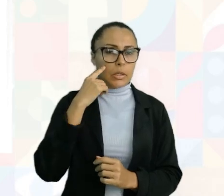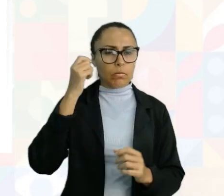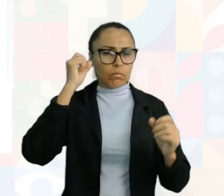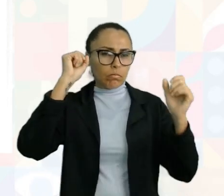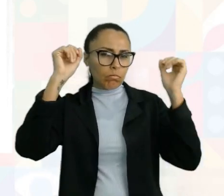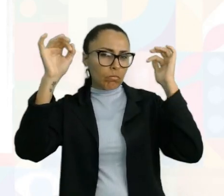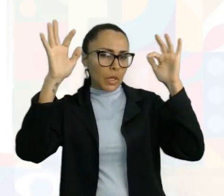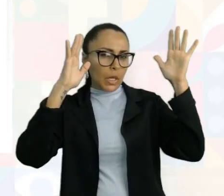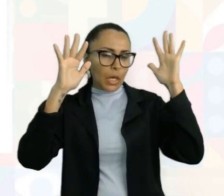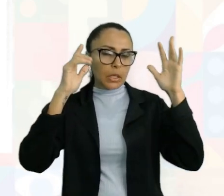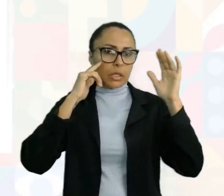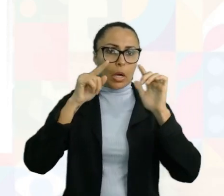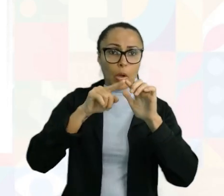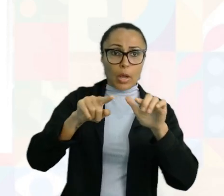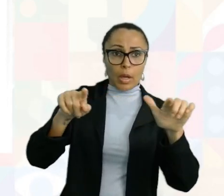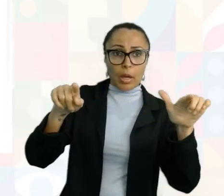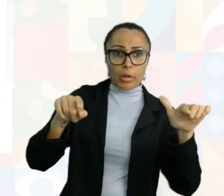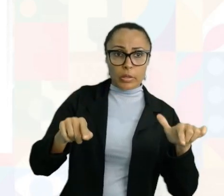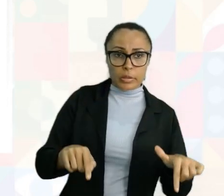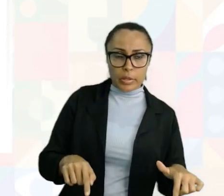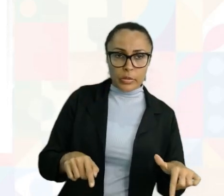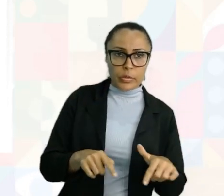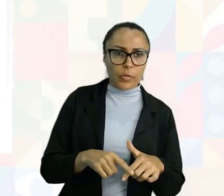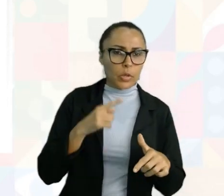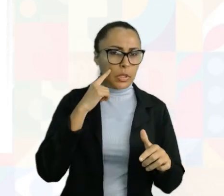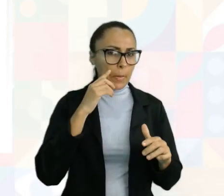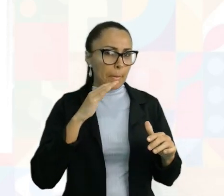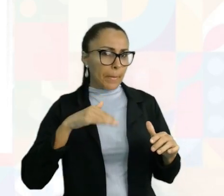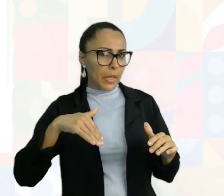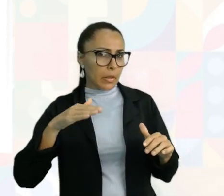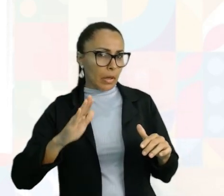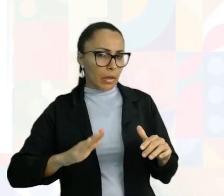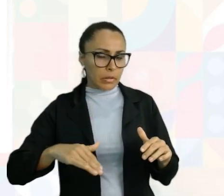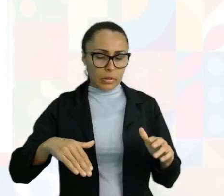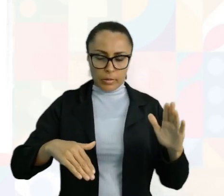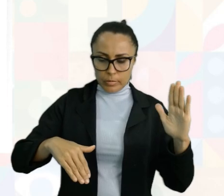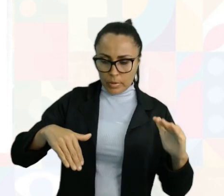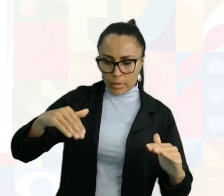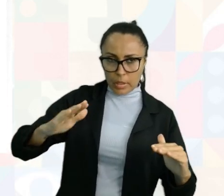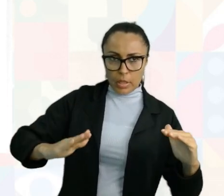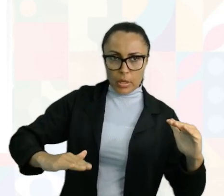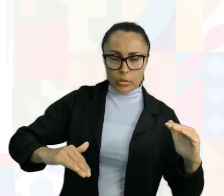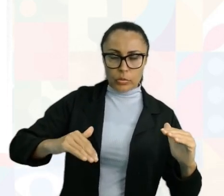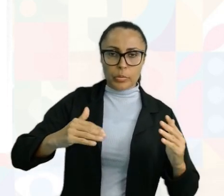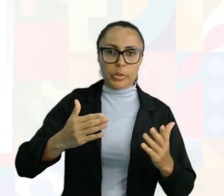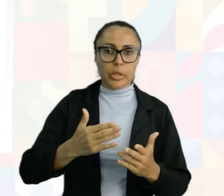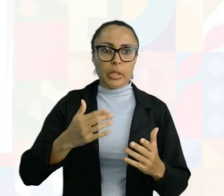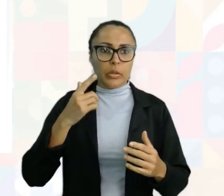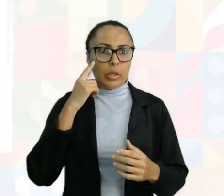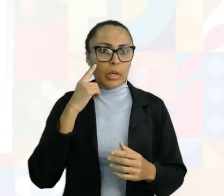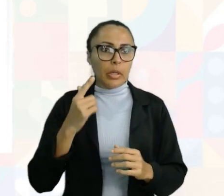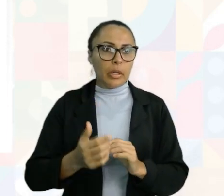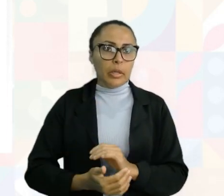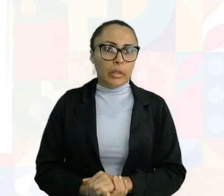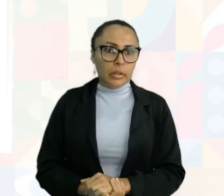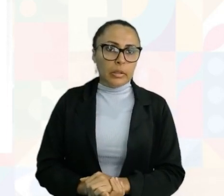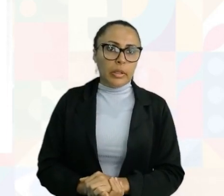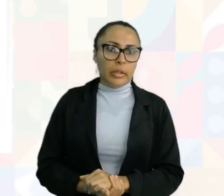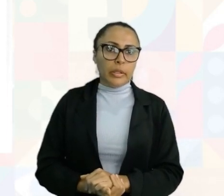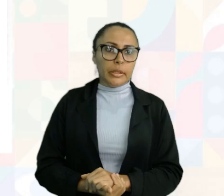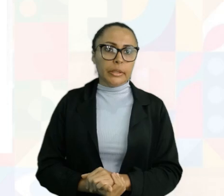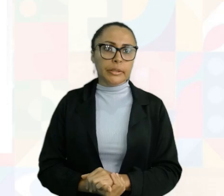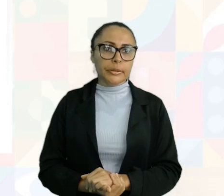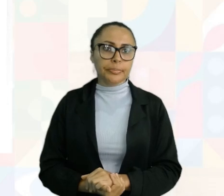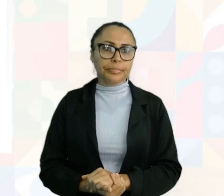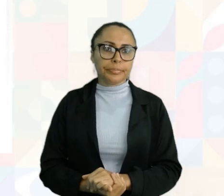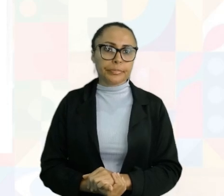e, vamos supor, se você pintasse cada lado desse objeto e você batesse em cada lado,